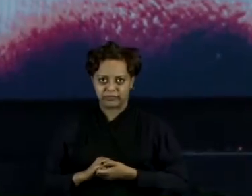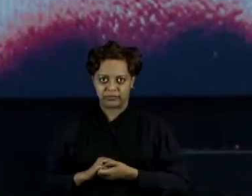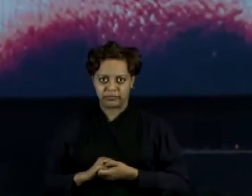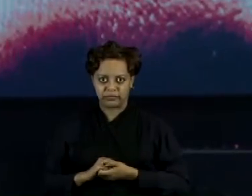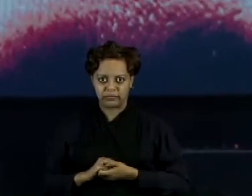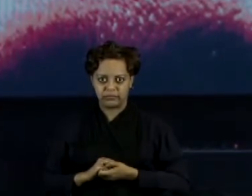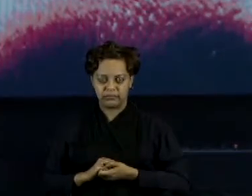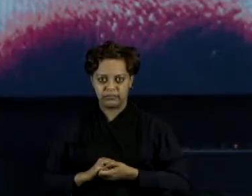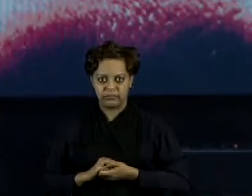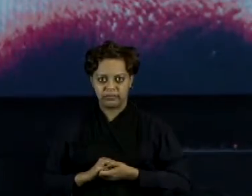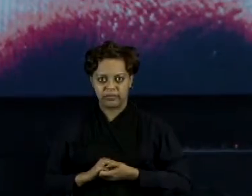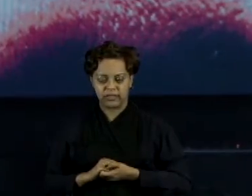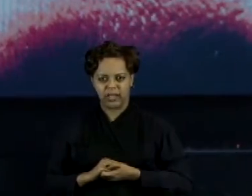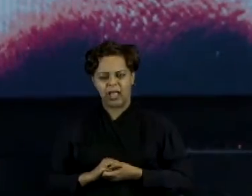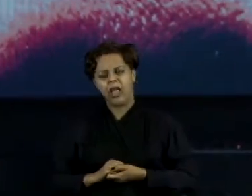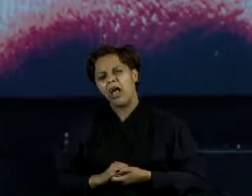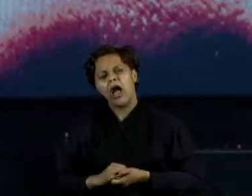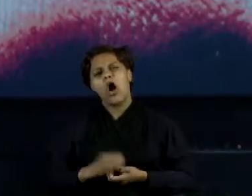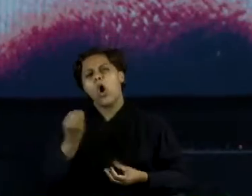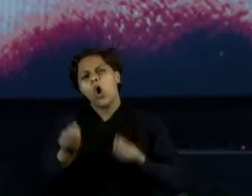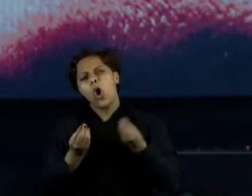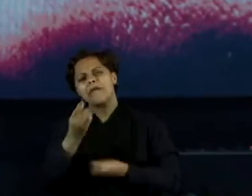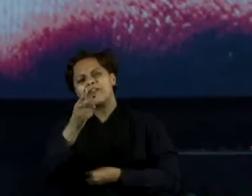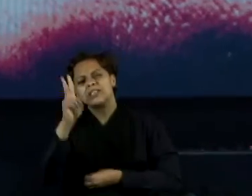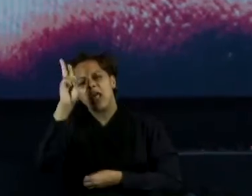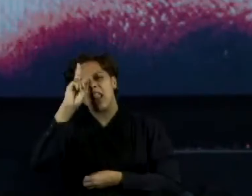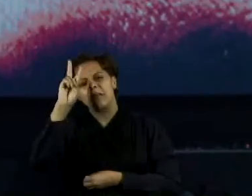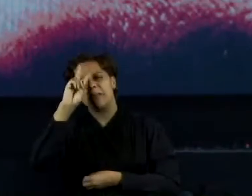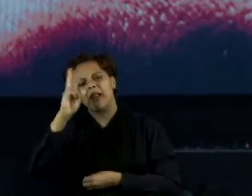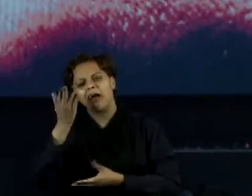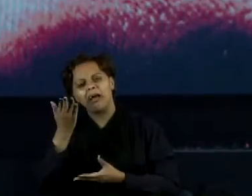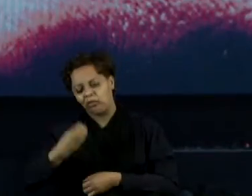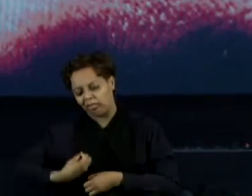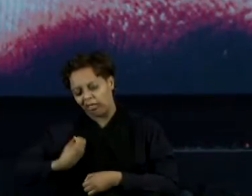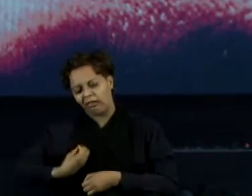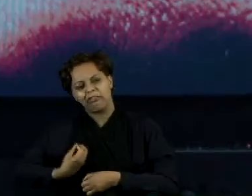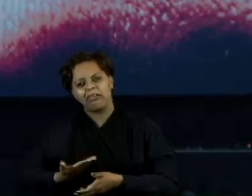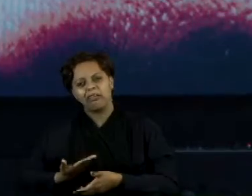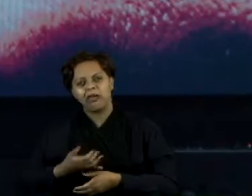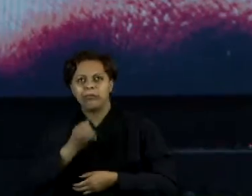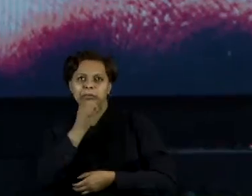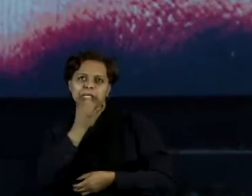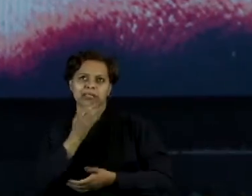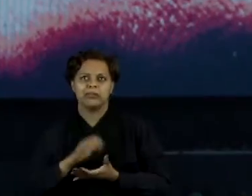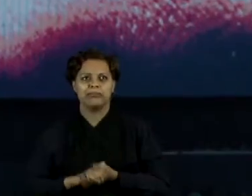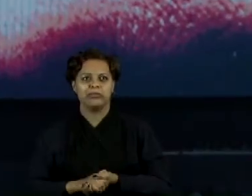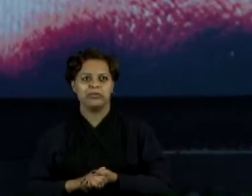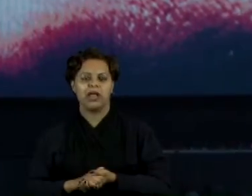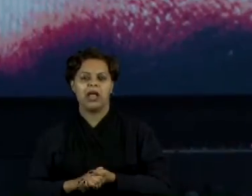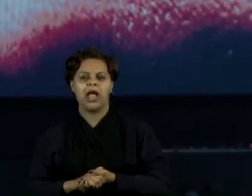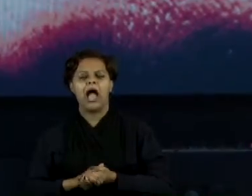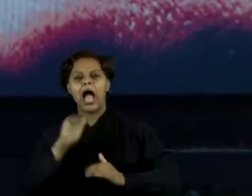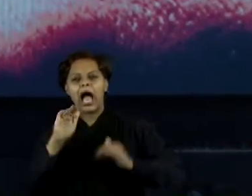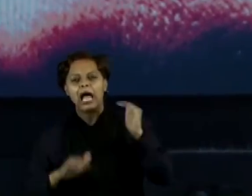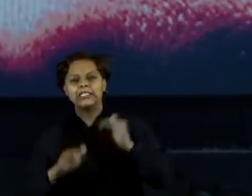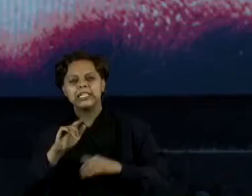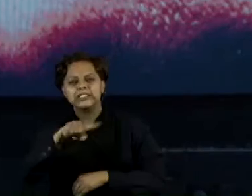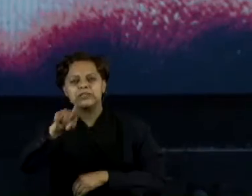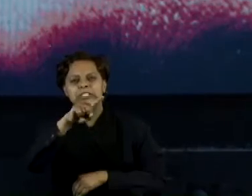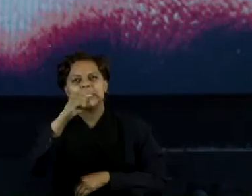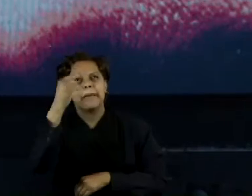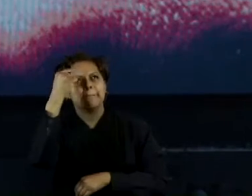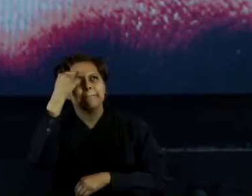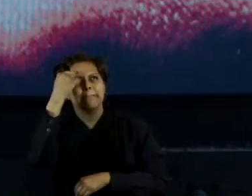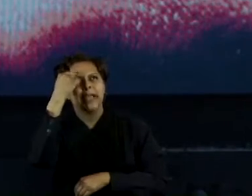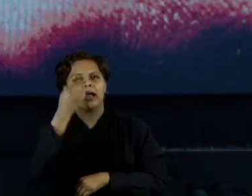Você vai ser lembrado nessa vida por alguma coisa. Quando você pensa em Adolf Hitler,